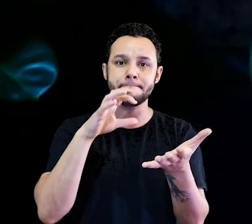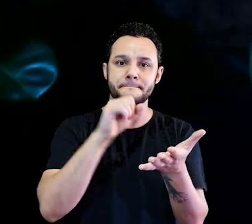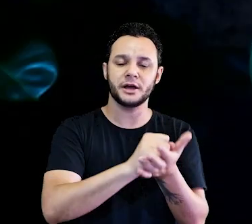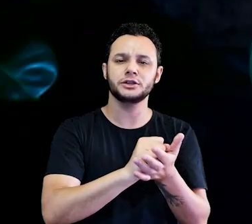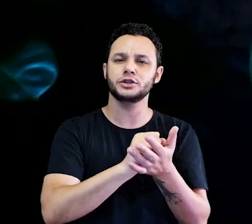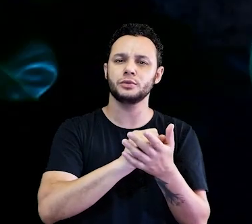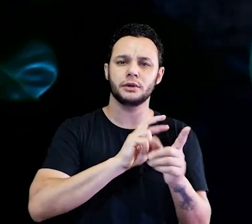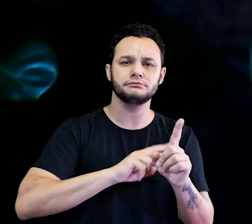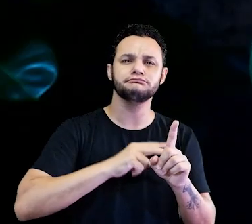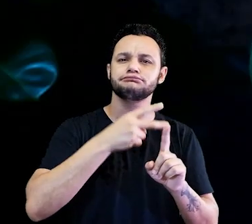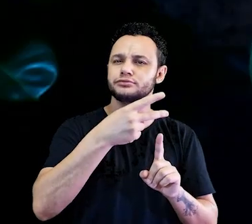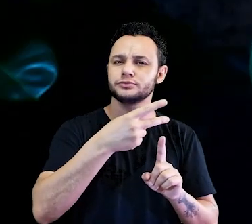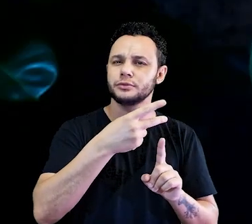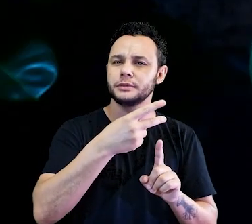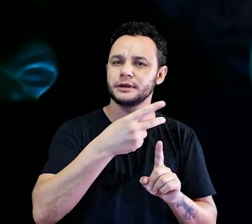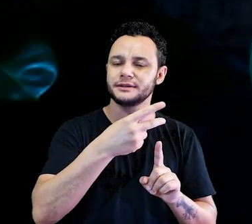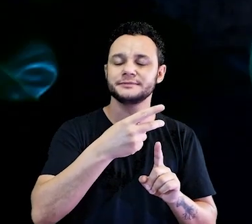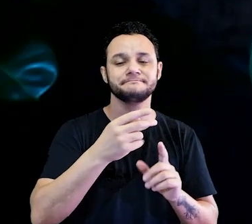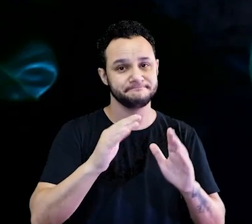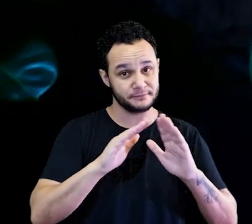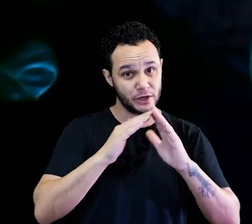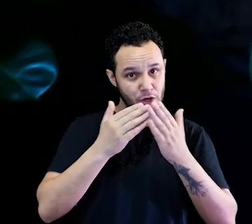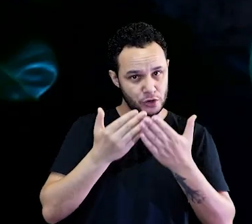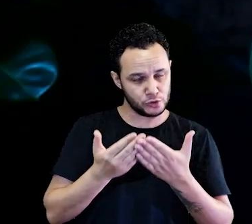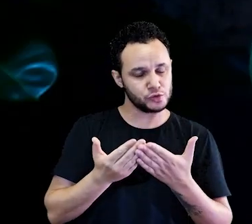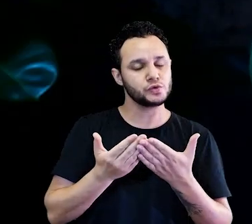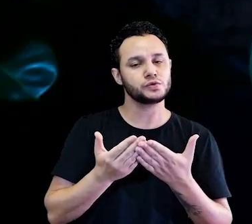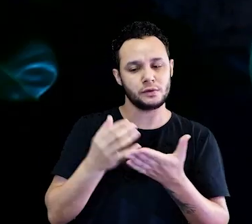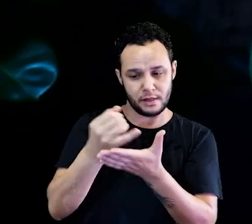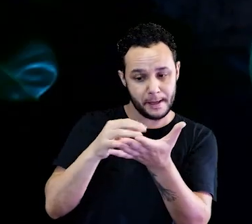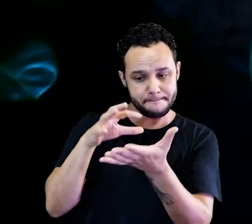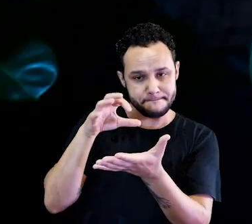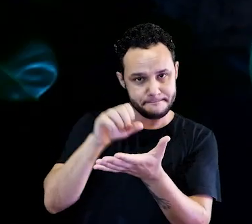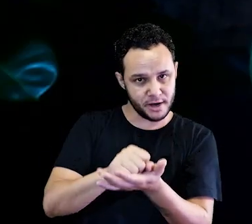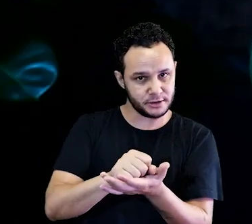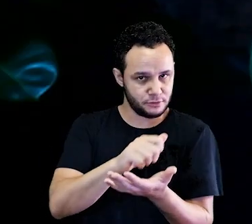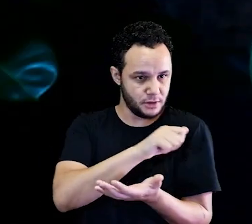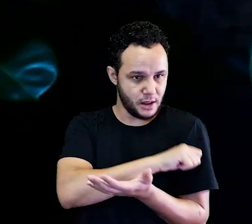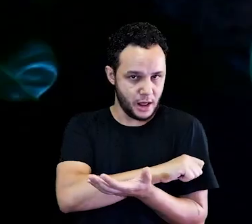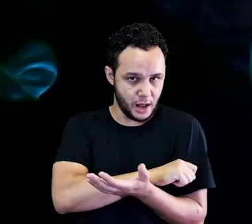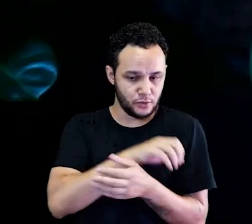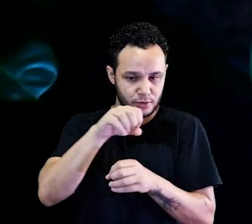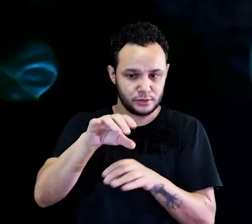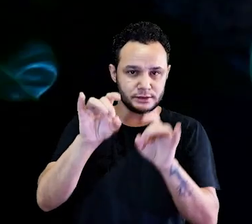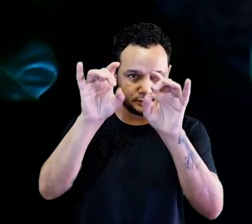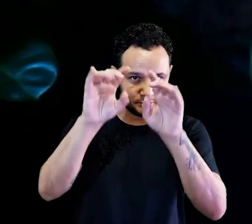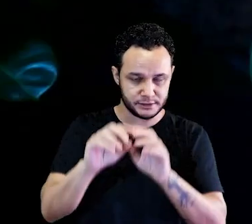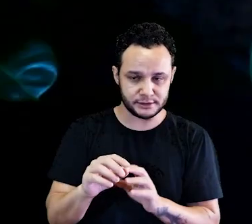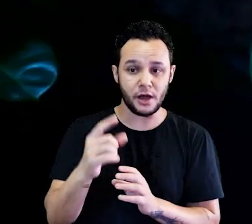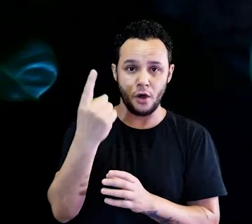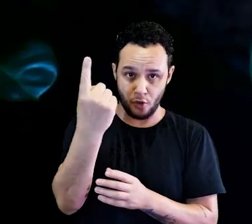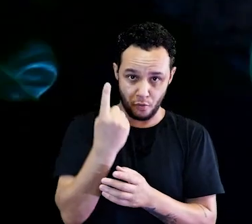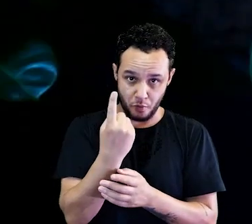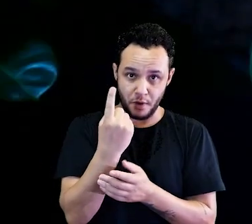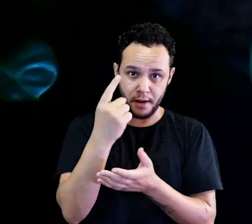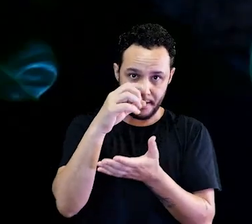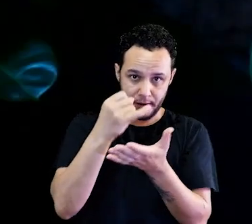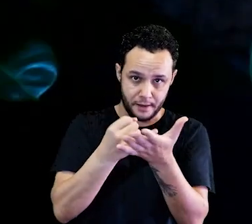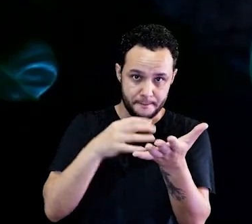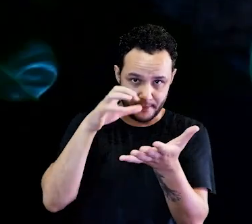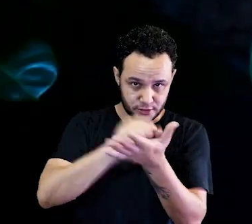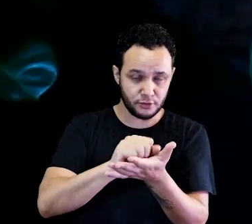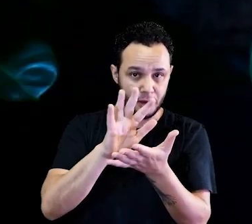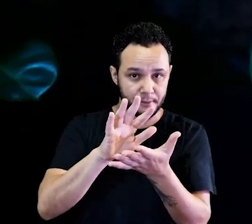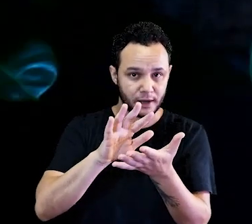Fundeb dele é uma matrícula dobrada, né? Então a escola que ela recebe, né, esse aluno ele conta como 2